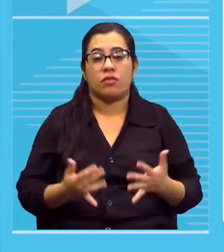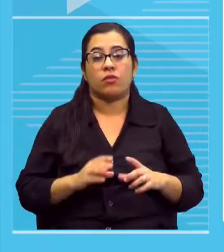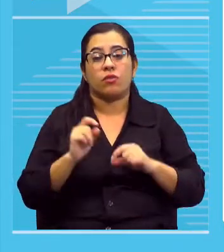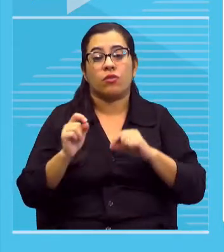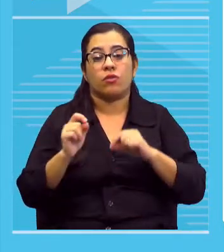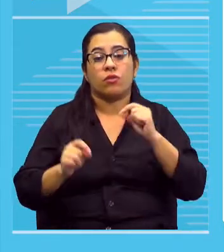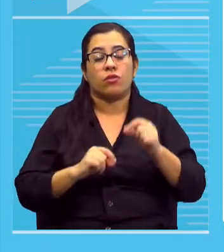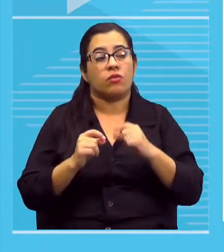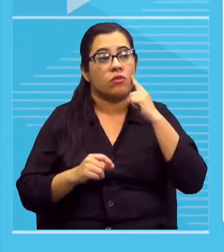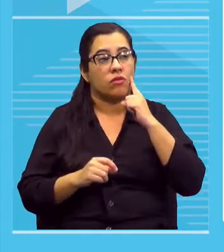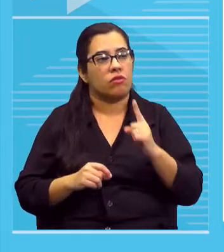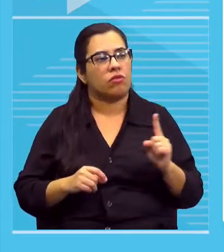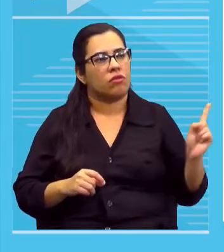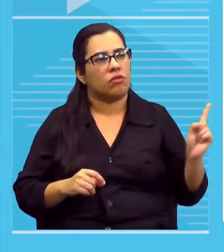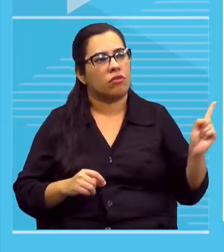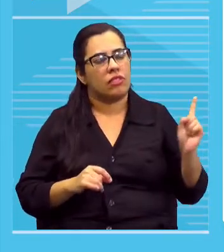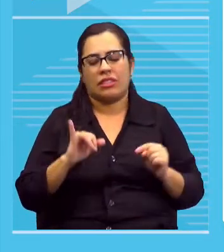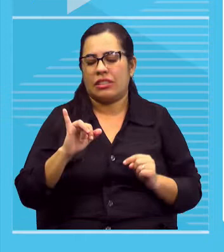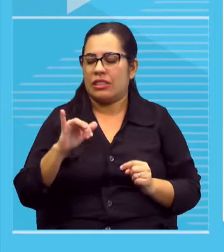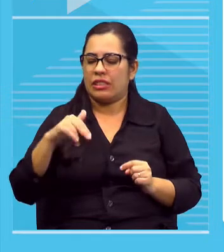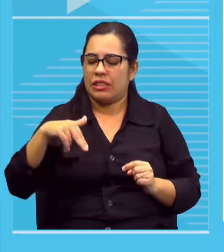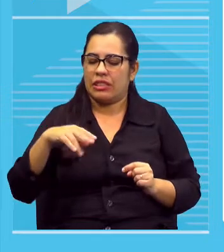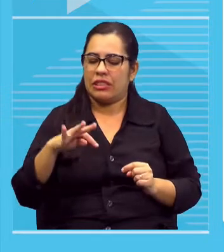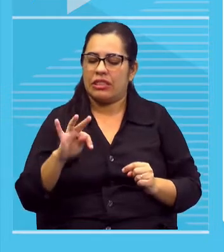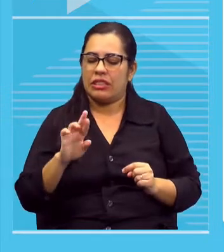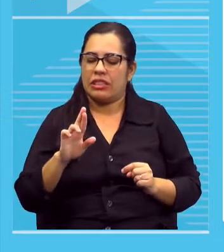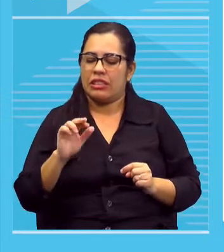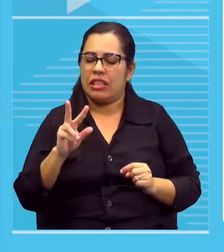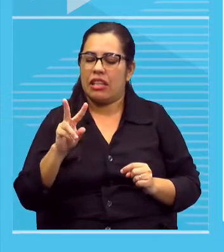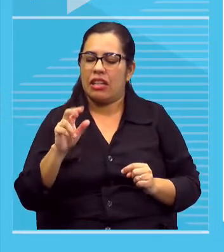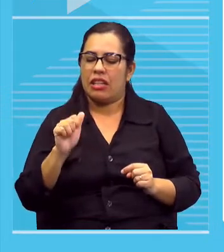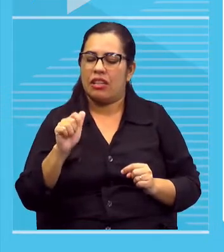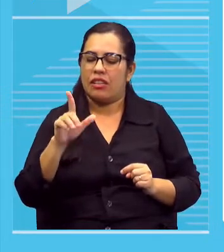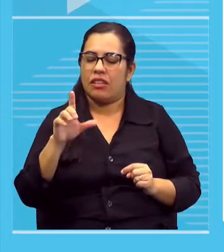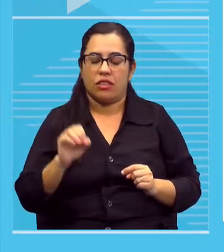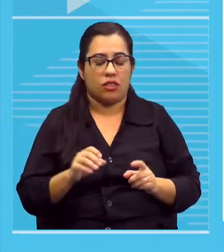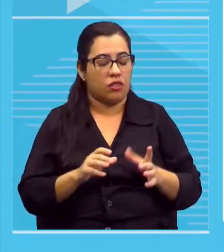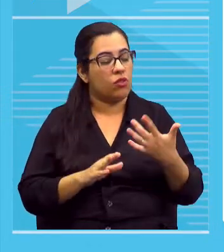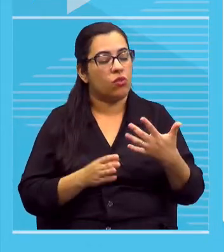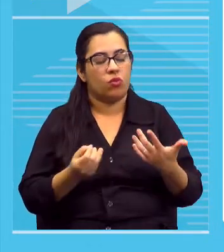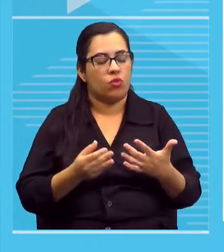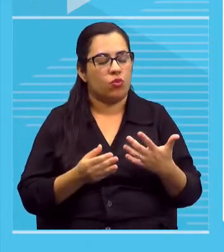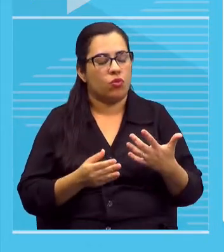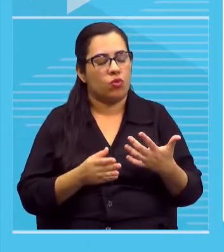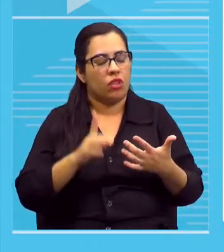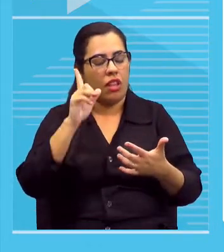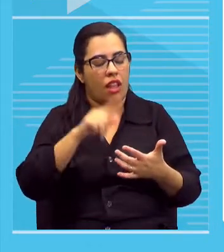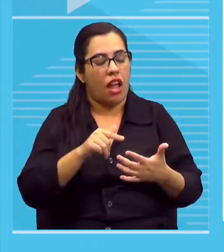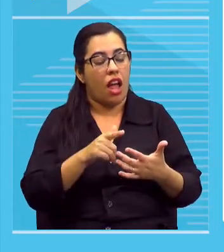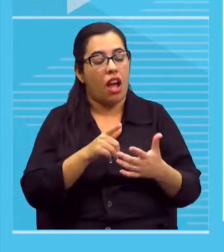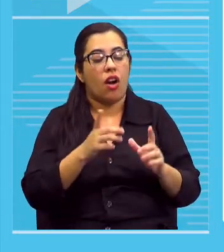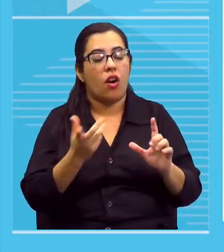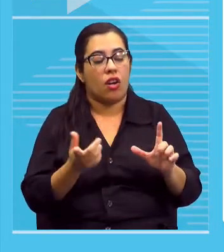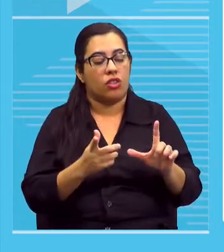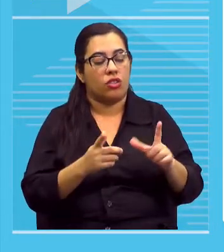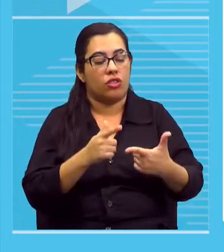intervalo do ângulo e o ângulo gente está entre 90 e 180